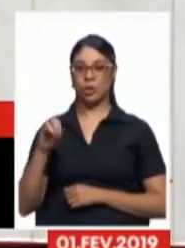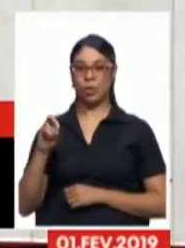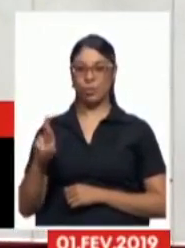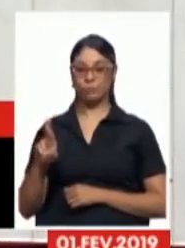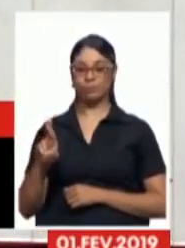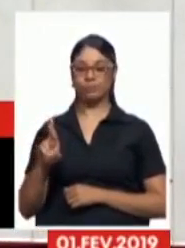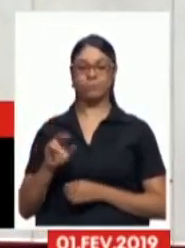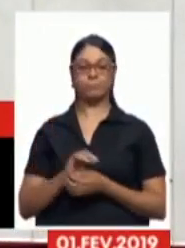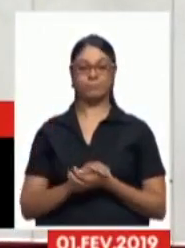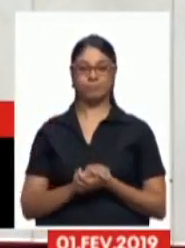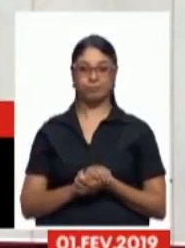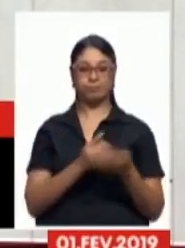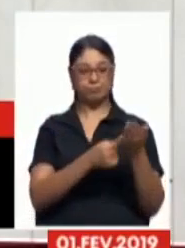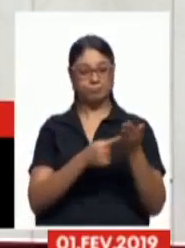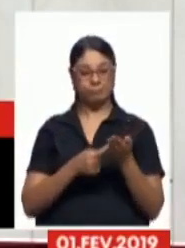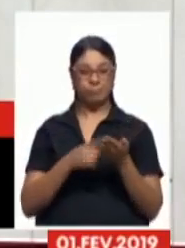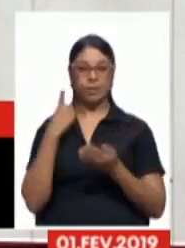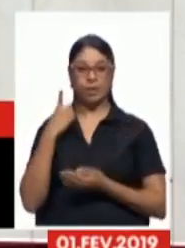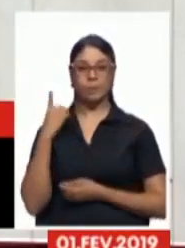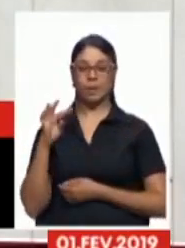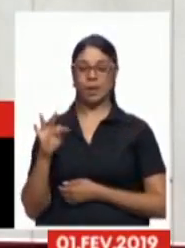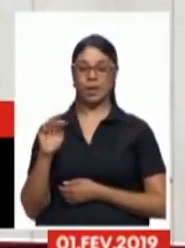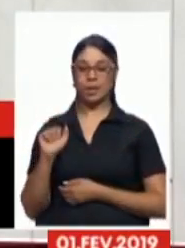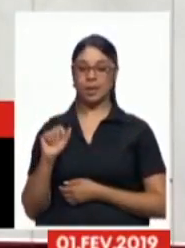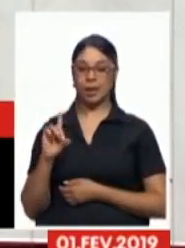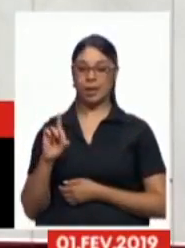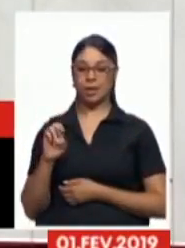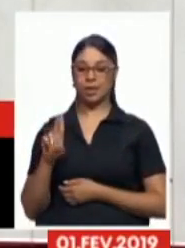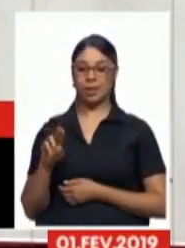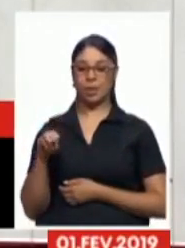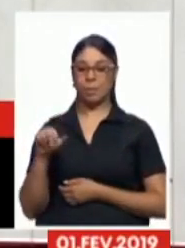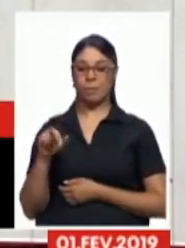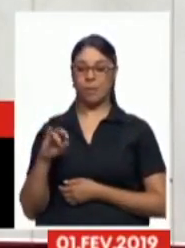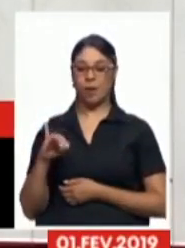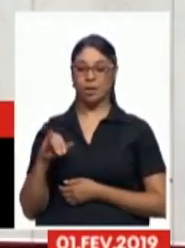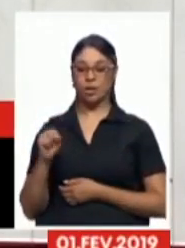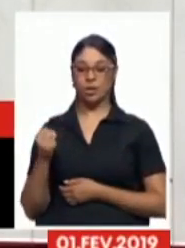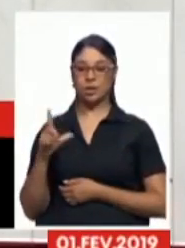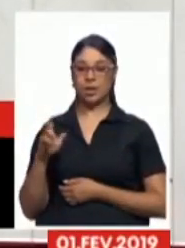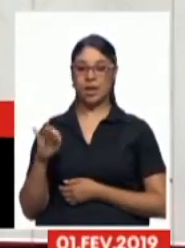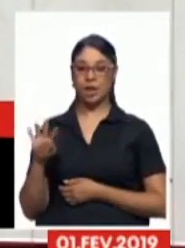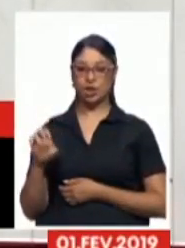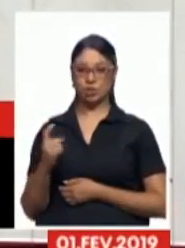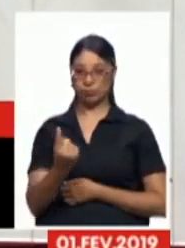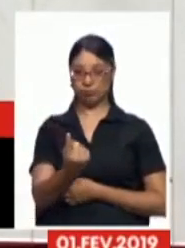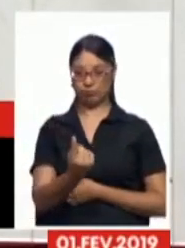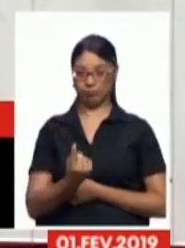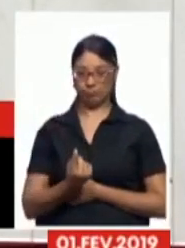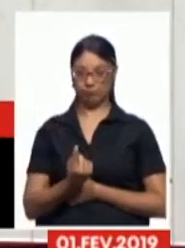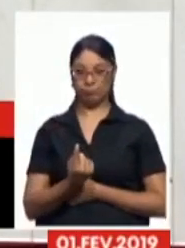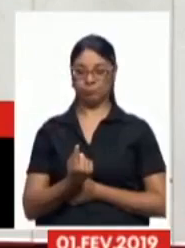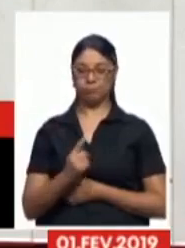Convido o deputado Tadeu Martins Leite a comparecer à mesa.